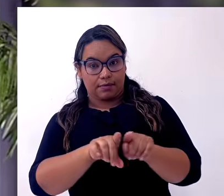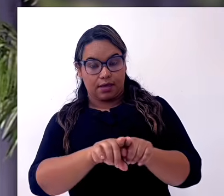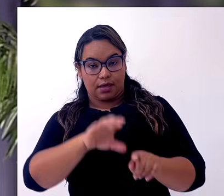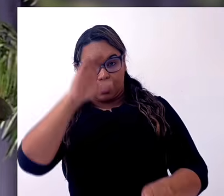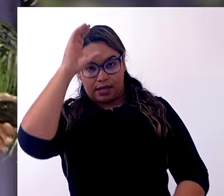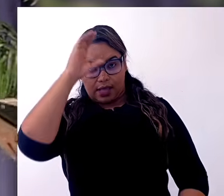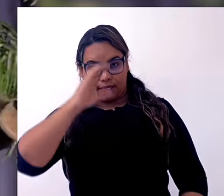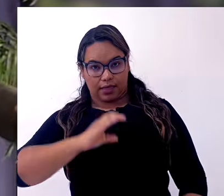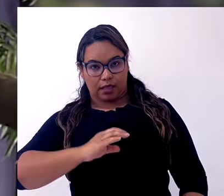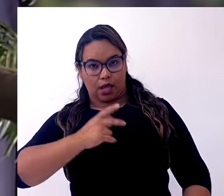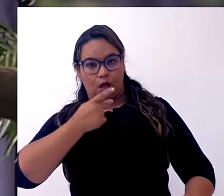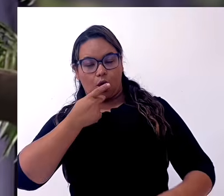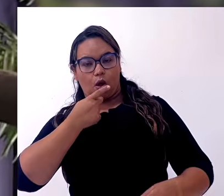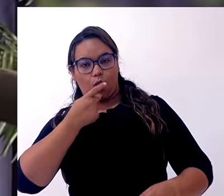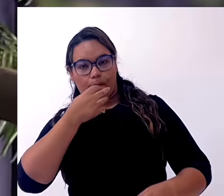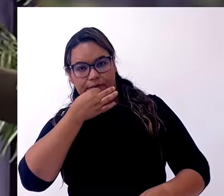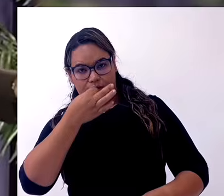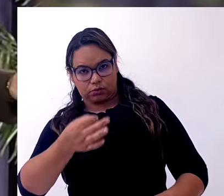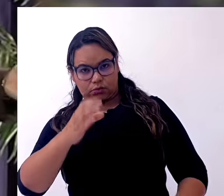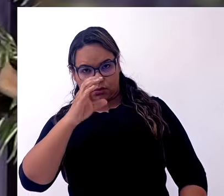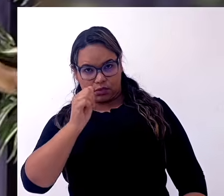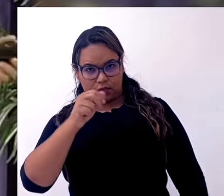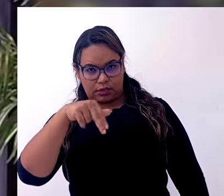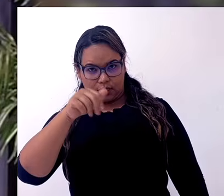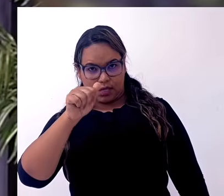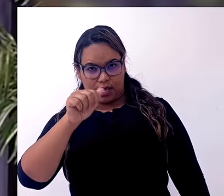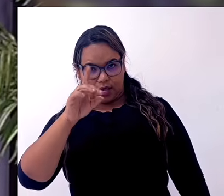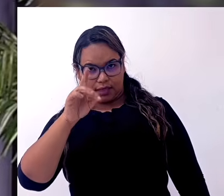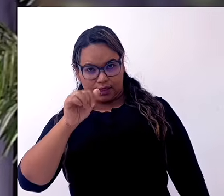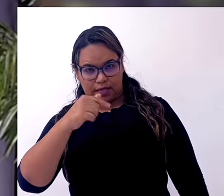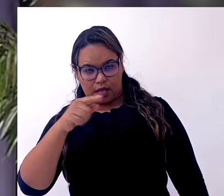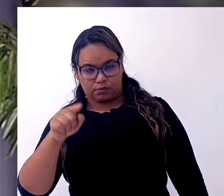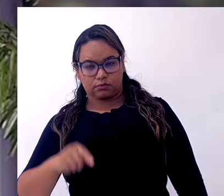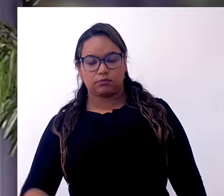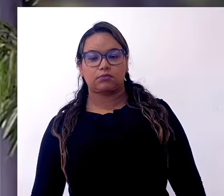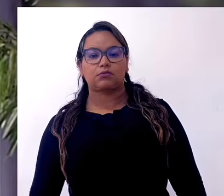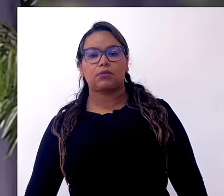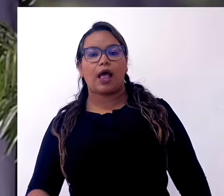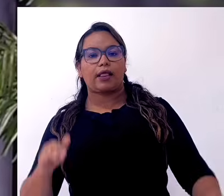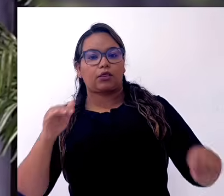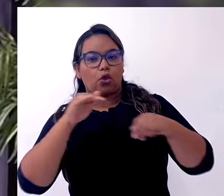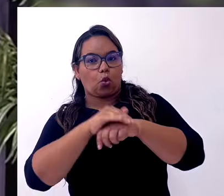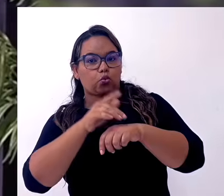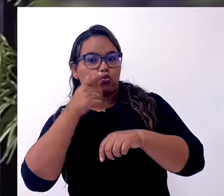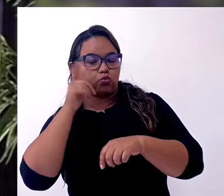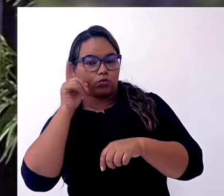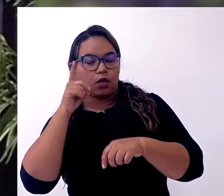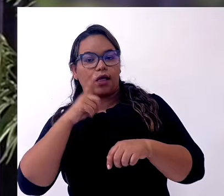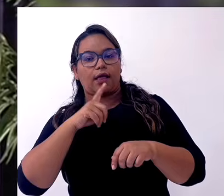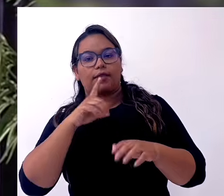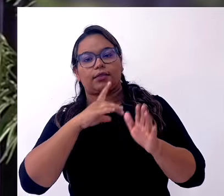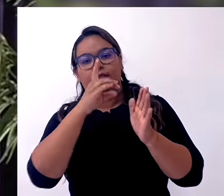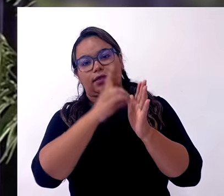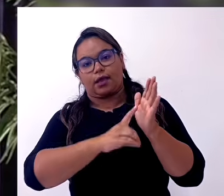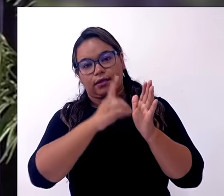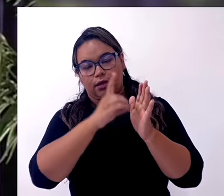horas depois, o edifício cai numa implosão que parece